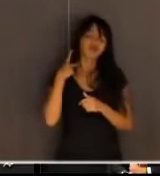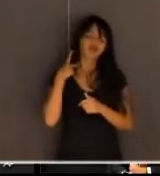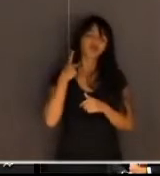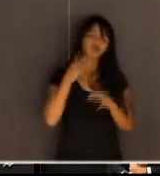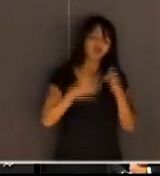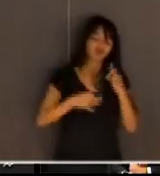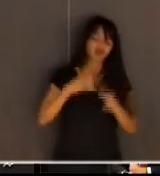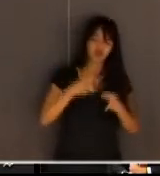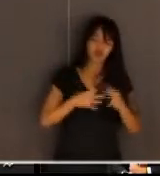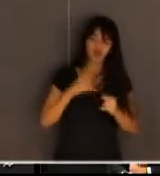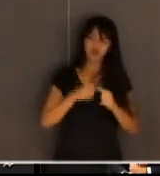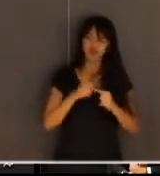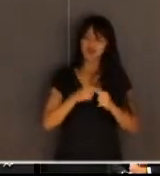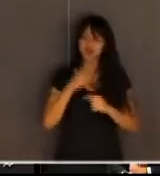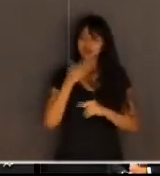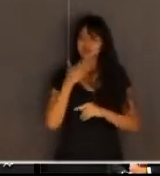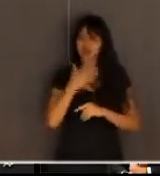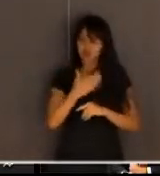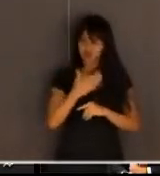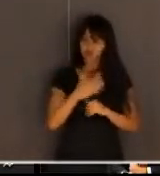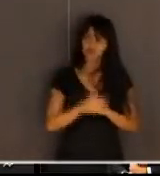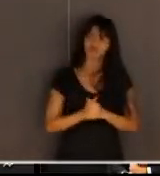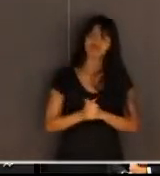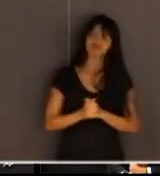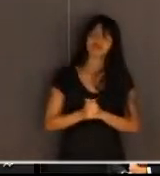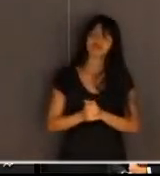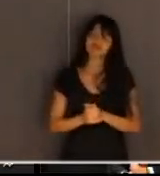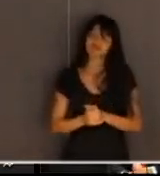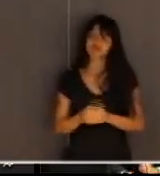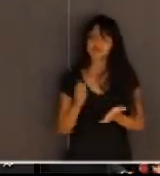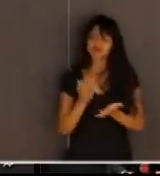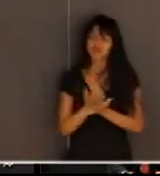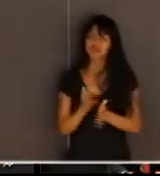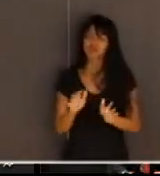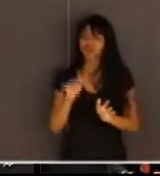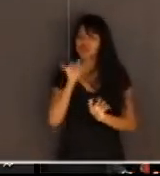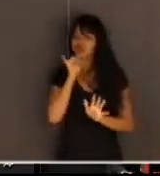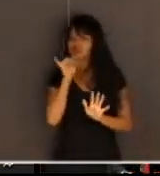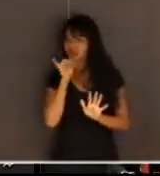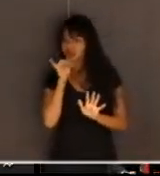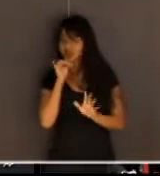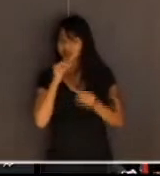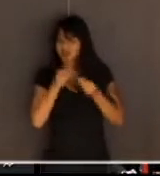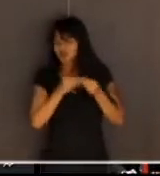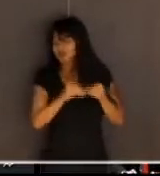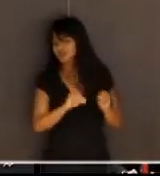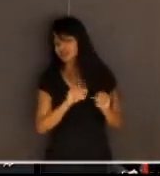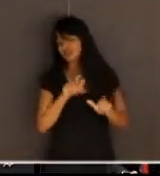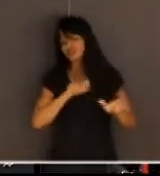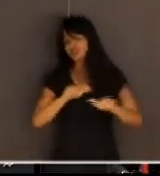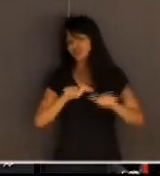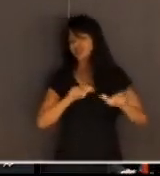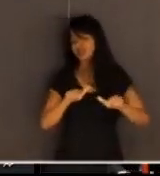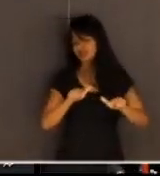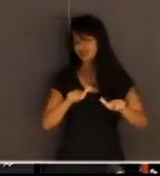pareceres dos procuradores acabavam, de alguma forma, prejudicando o trabalho em